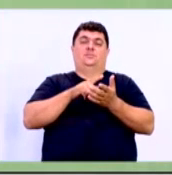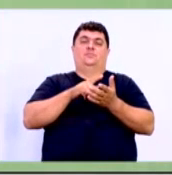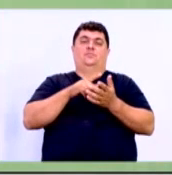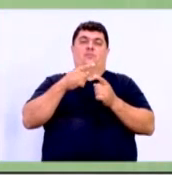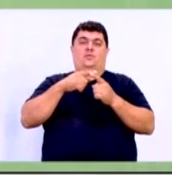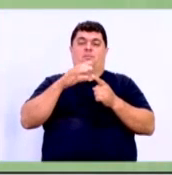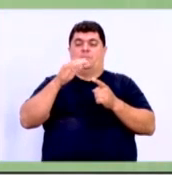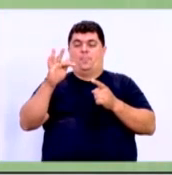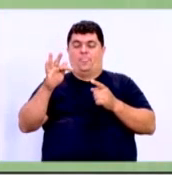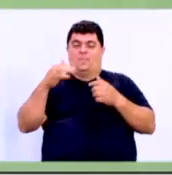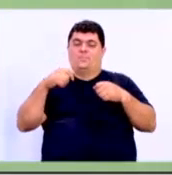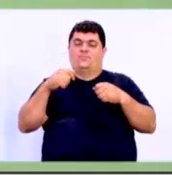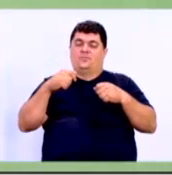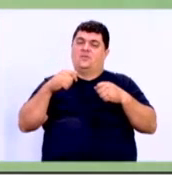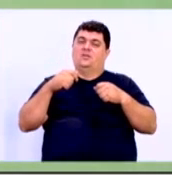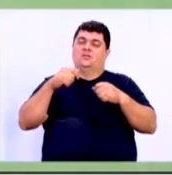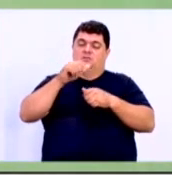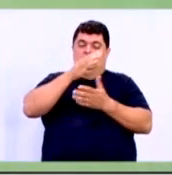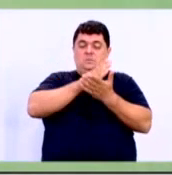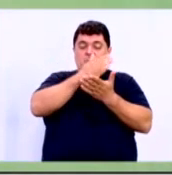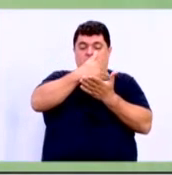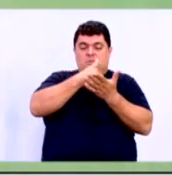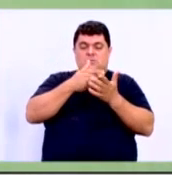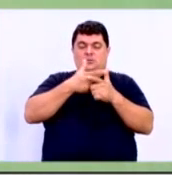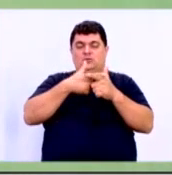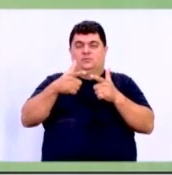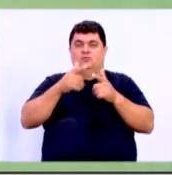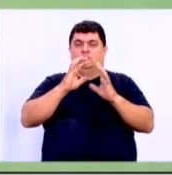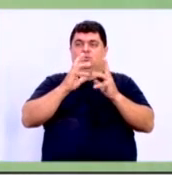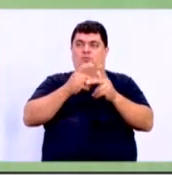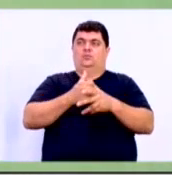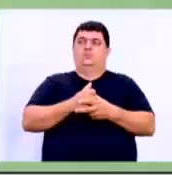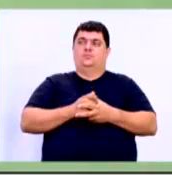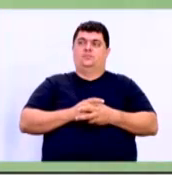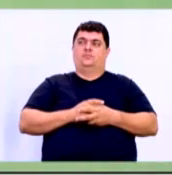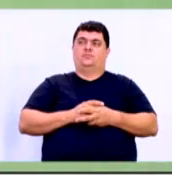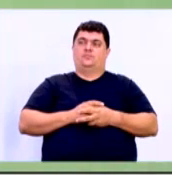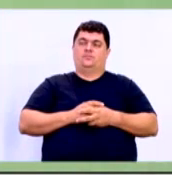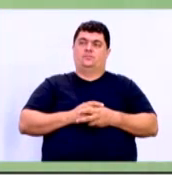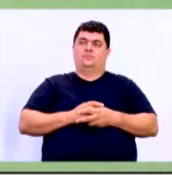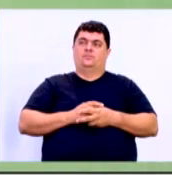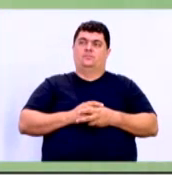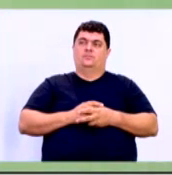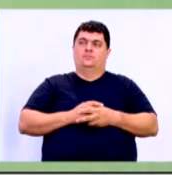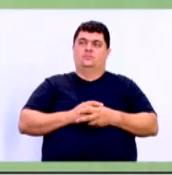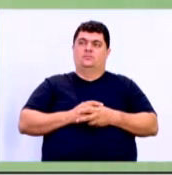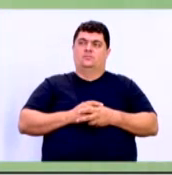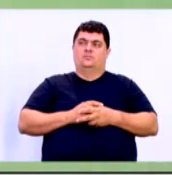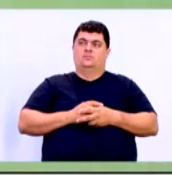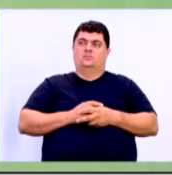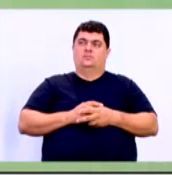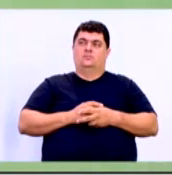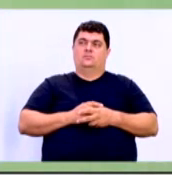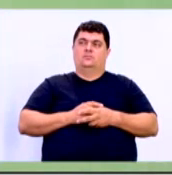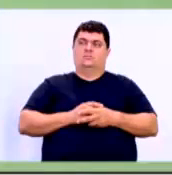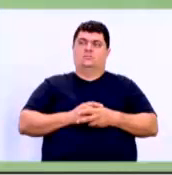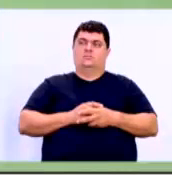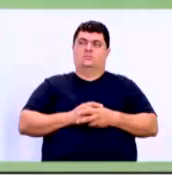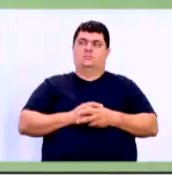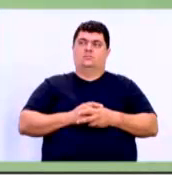que ser rateado pela quantidade produzida, nesse caso aqui, tá bom? Continuando. Então, receita